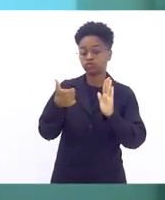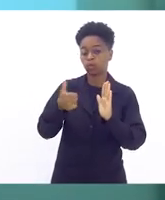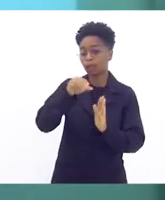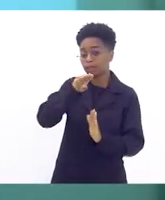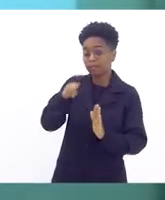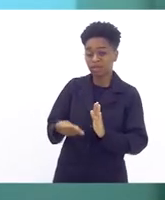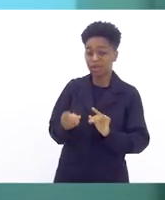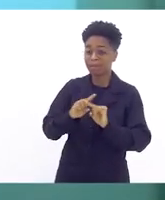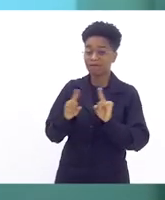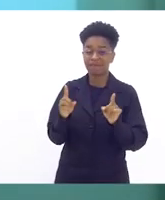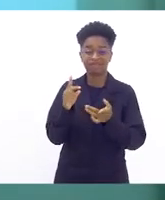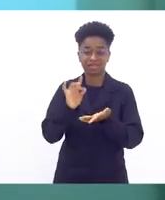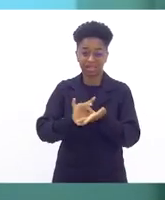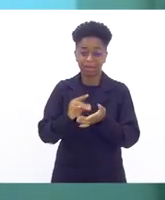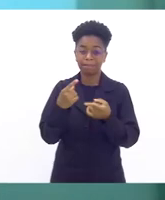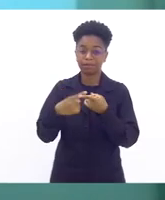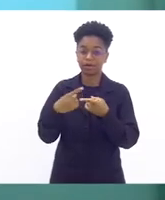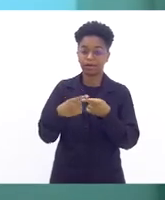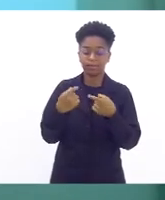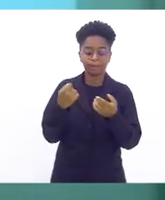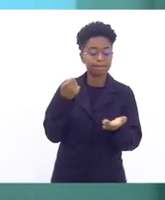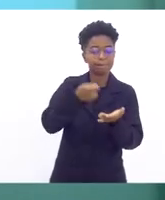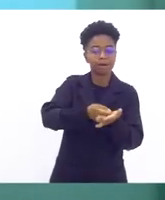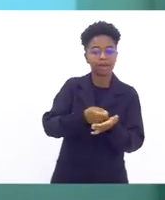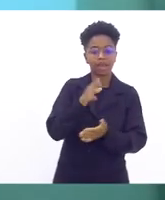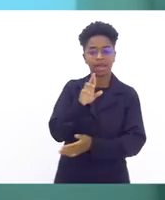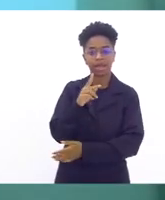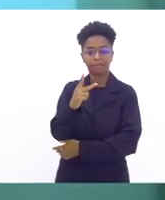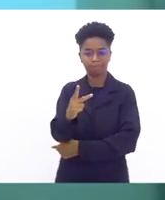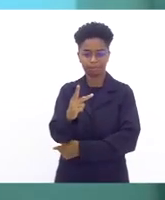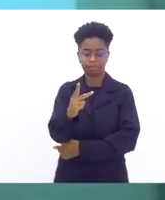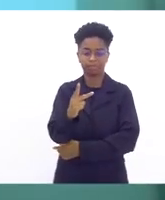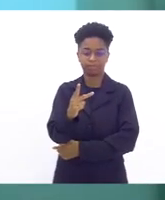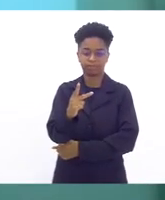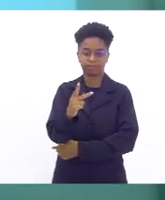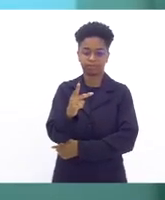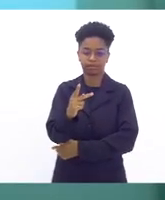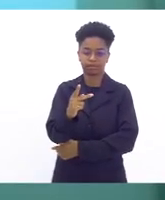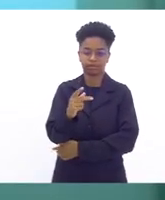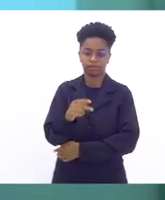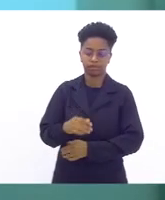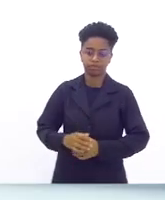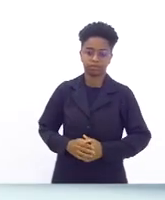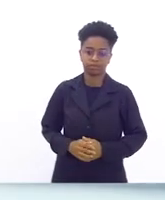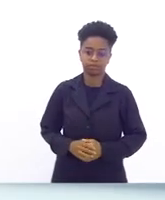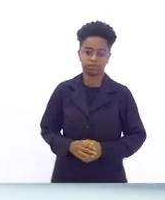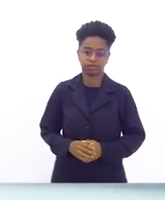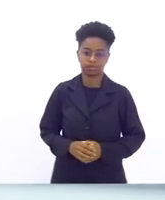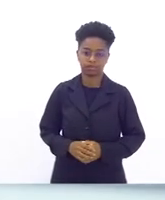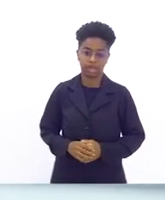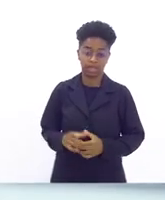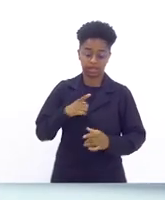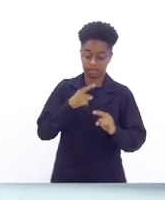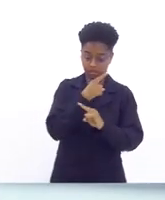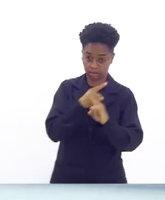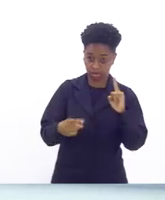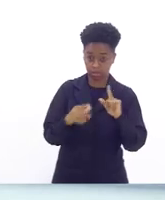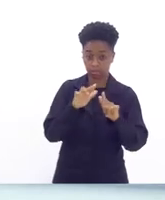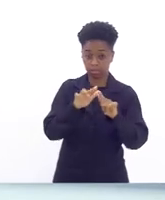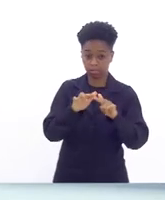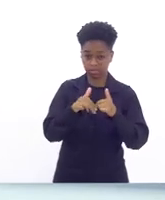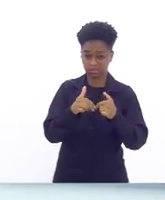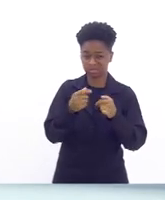mas foi devido um acerto contábil de um RP que foi cancelado referente a